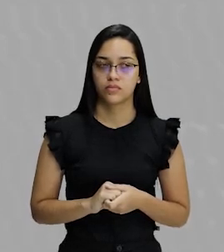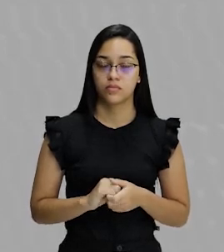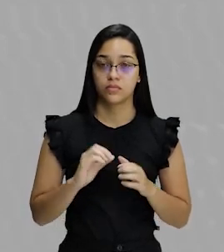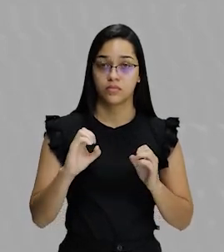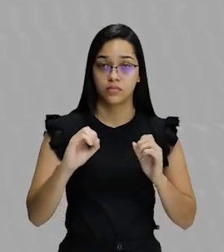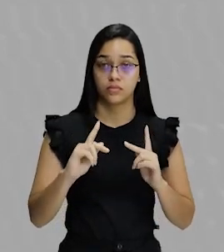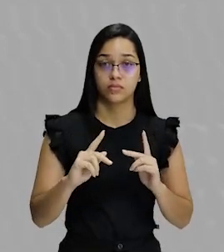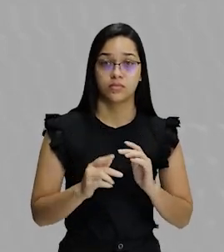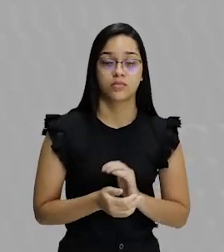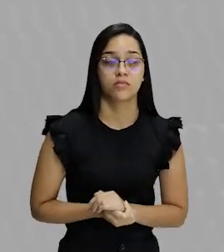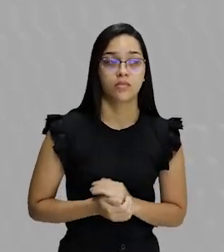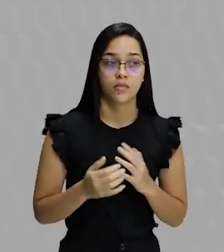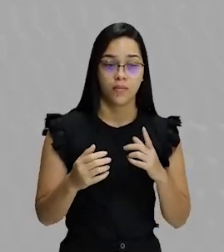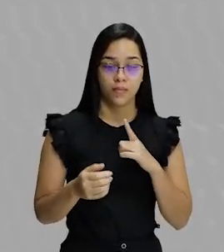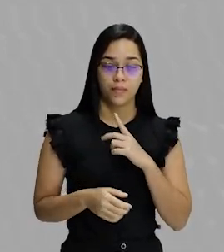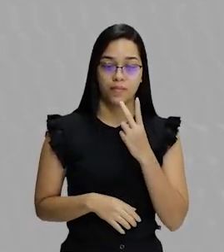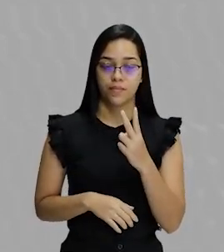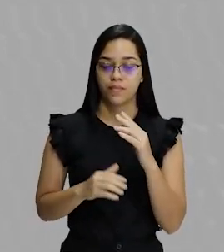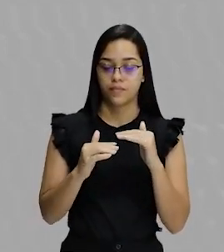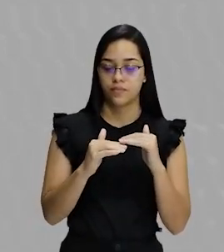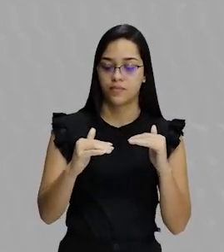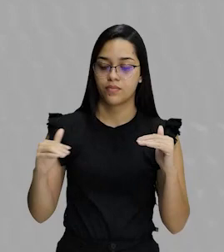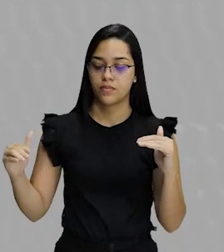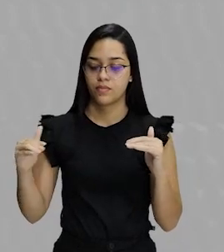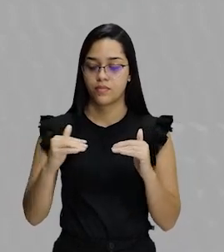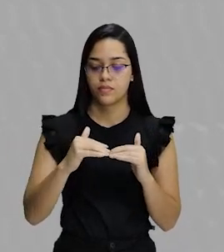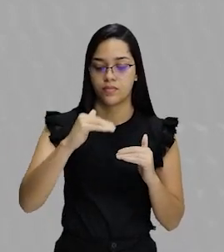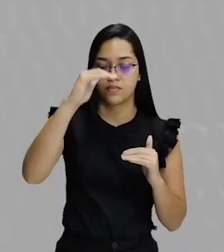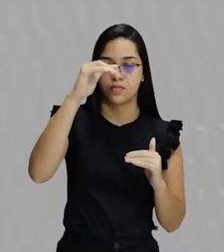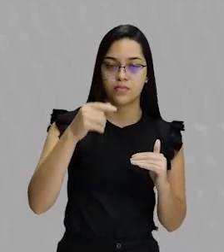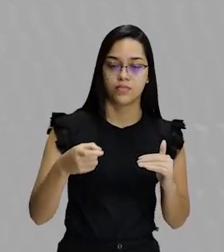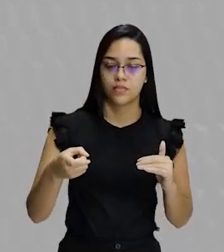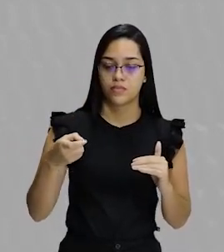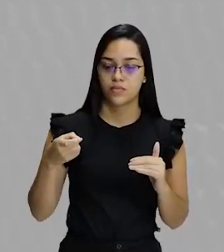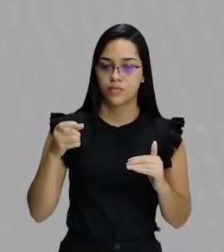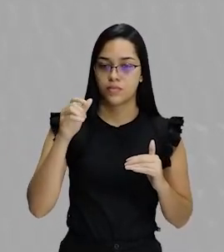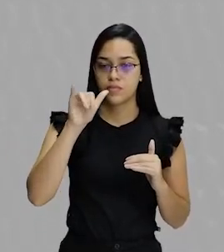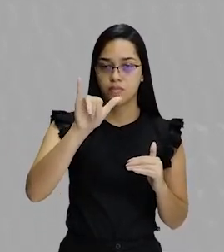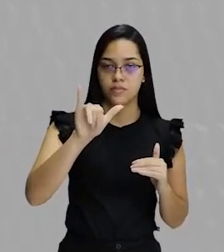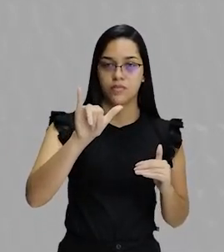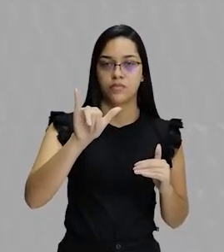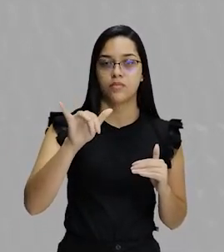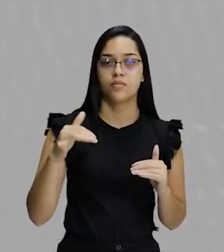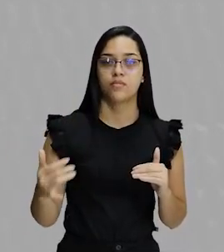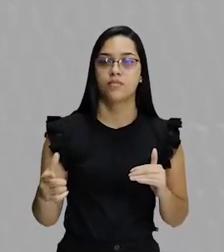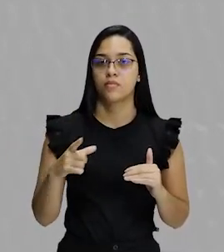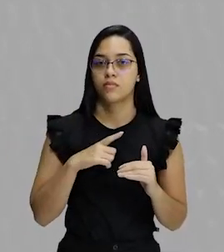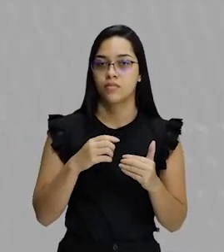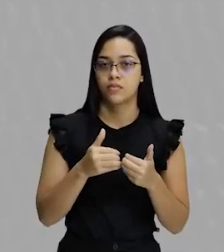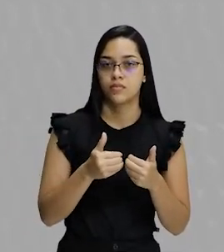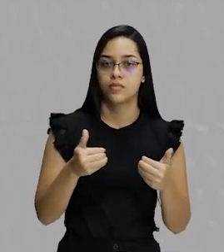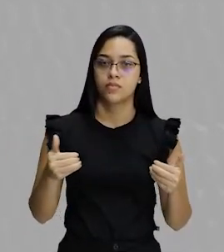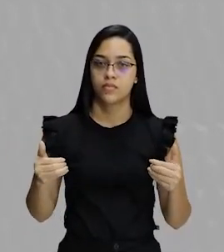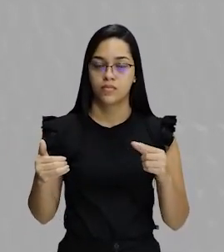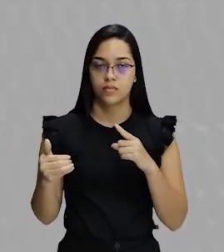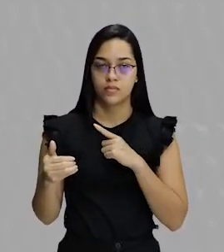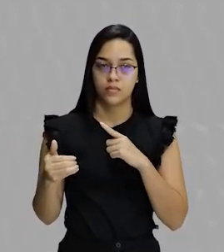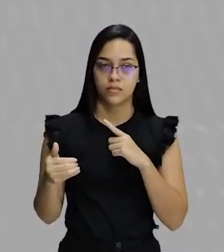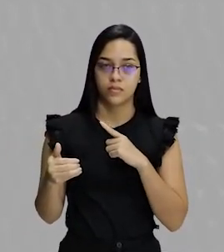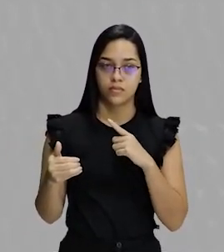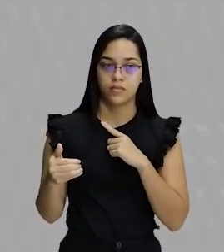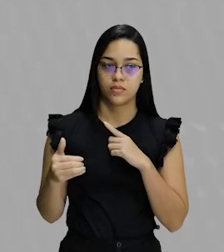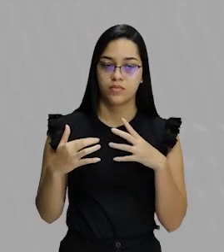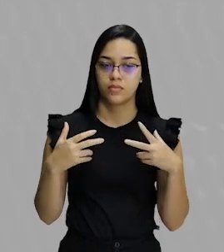Ok? Esses dois eixos, né, o eixo X e o eixo Y, ele divide, né, o plano, né,